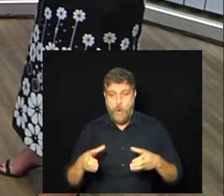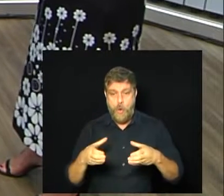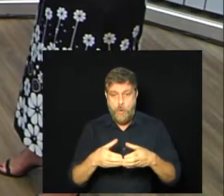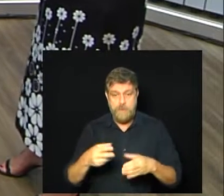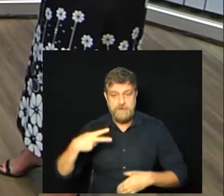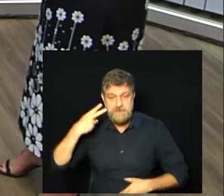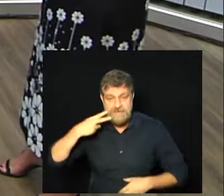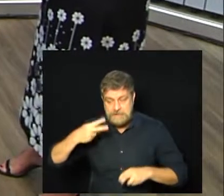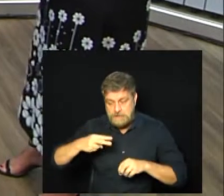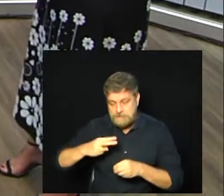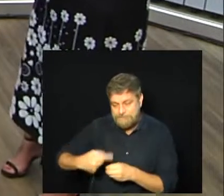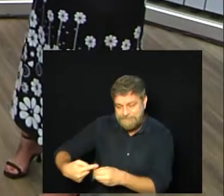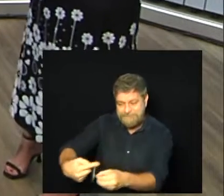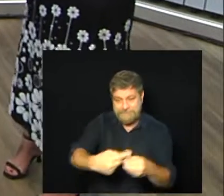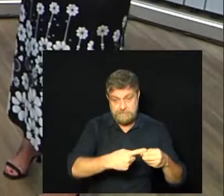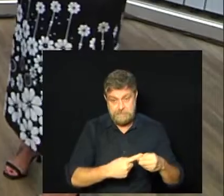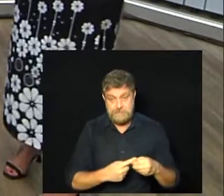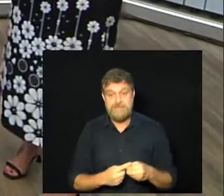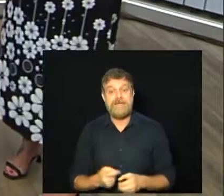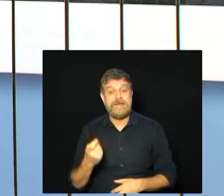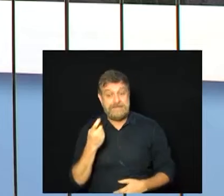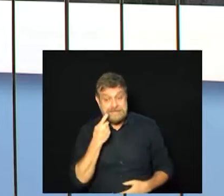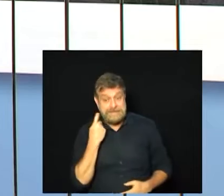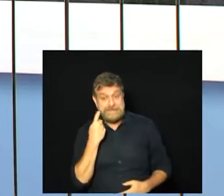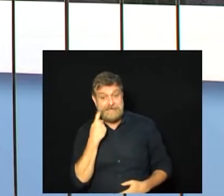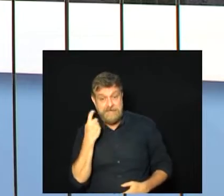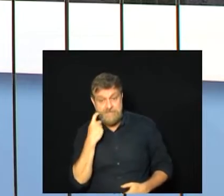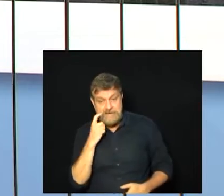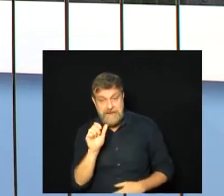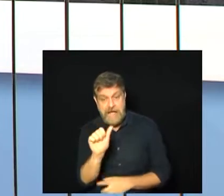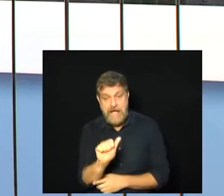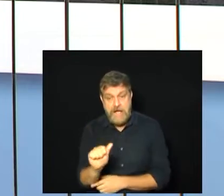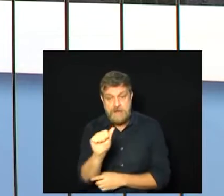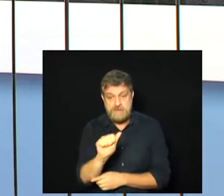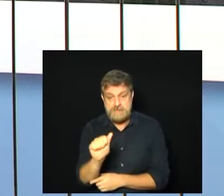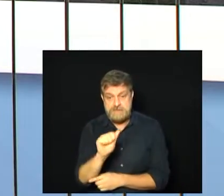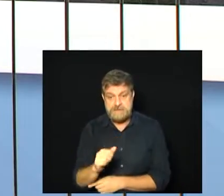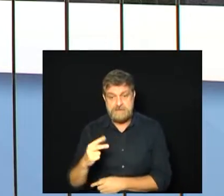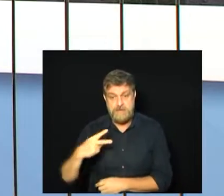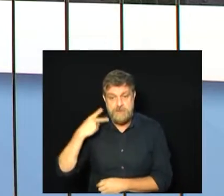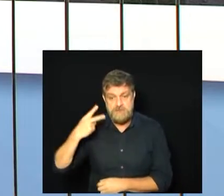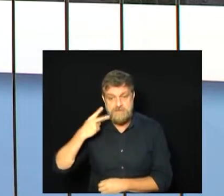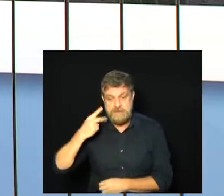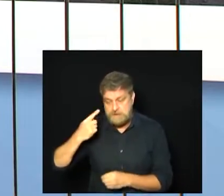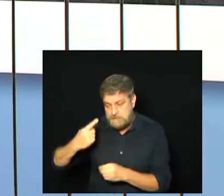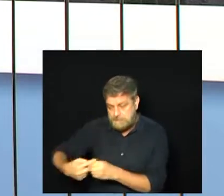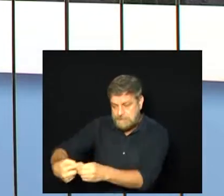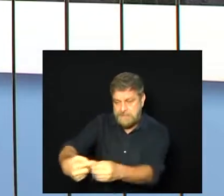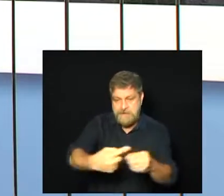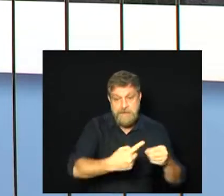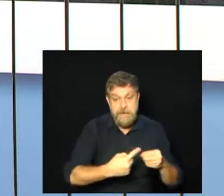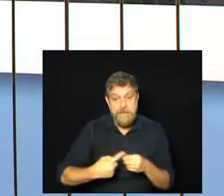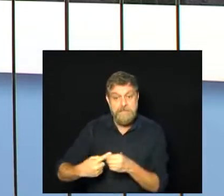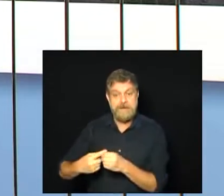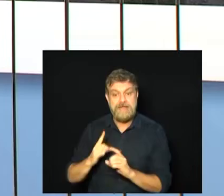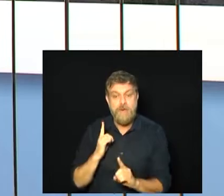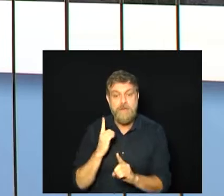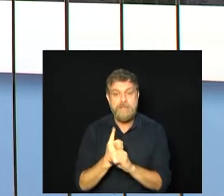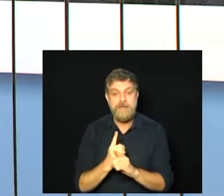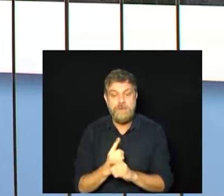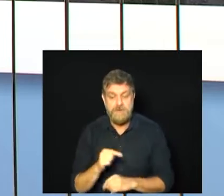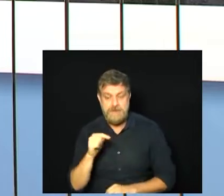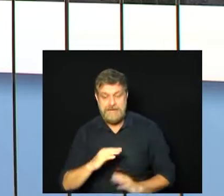Metropolitano. Porque na última sexta-feira, a Associação do Parlamento Metropolitano teve um encontro na Câmara